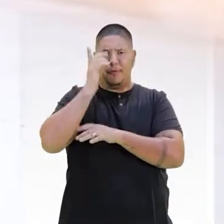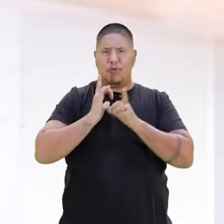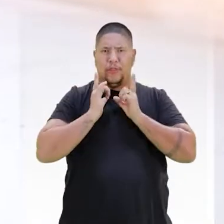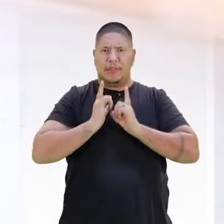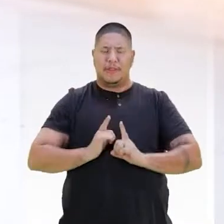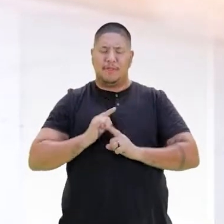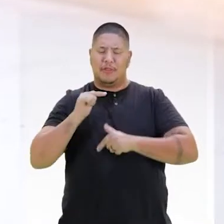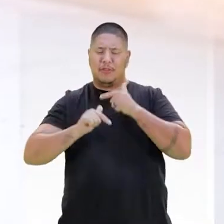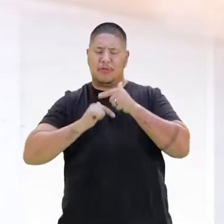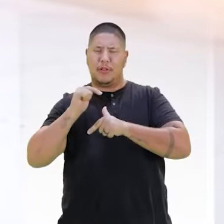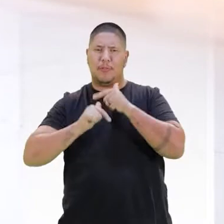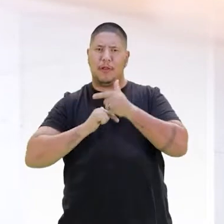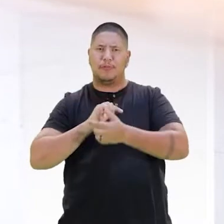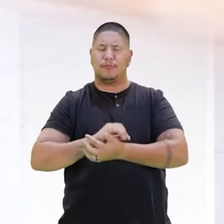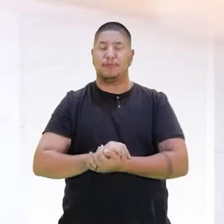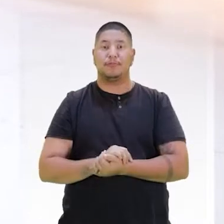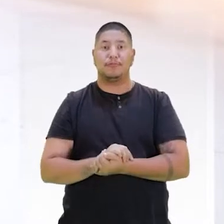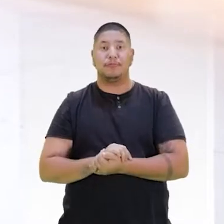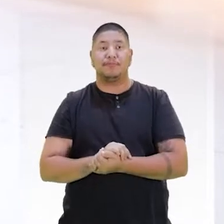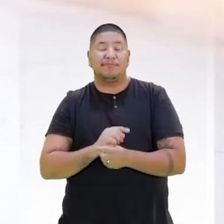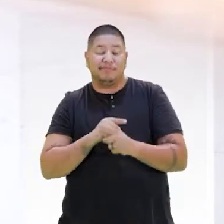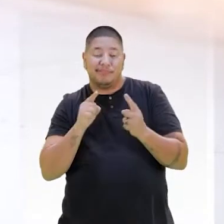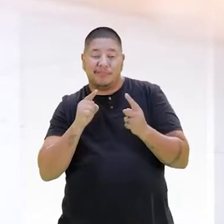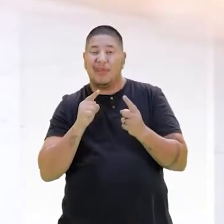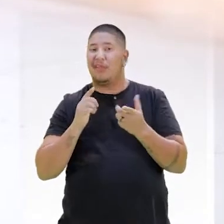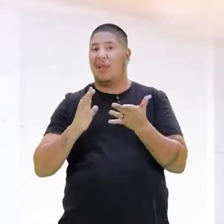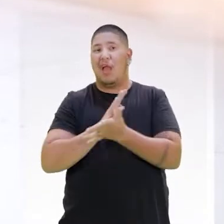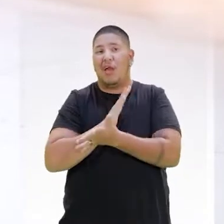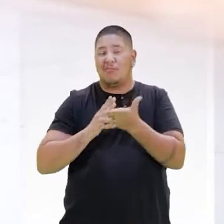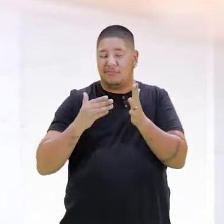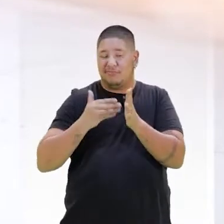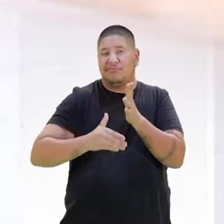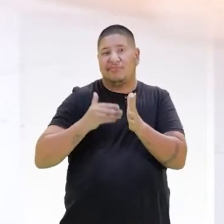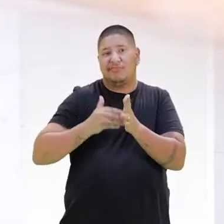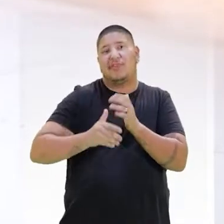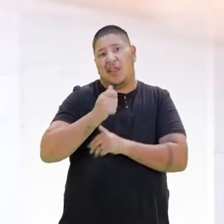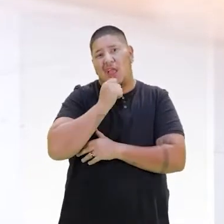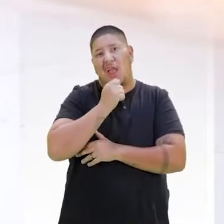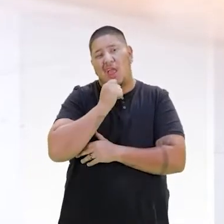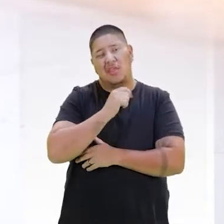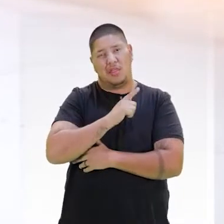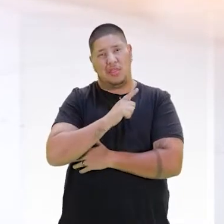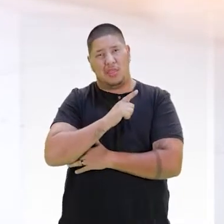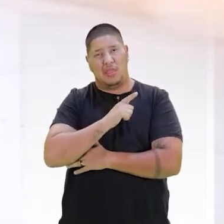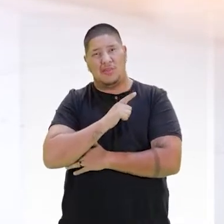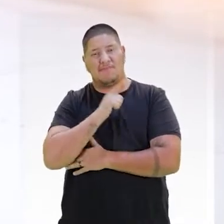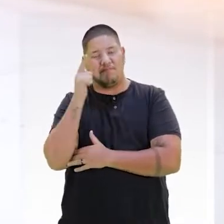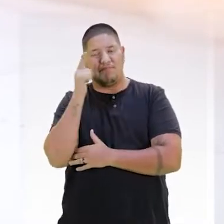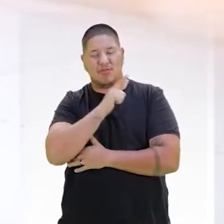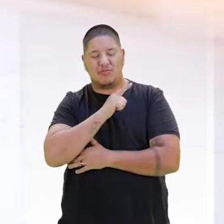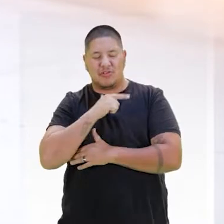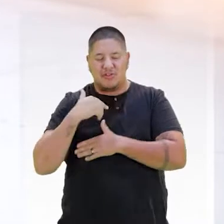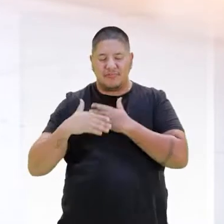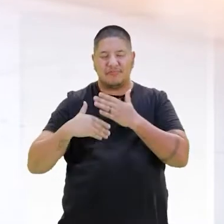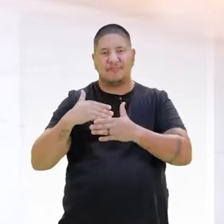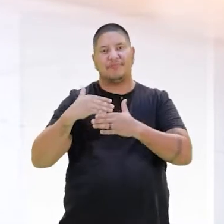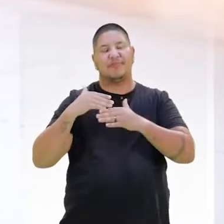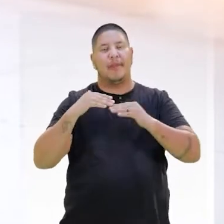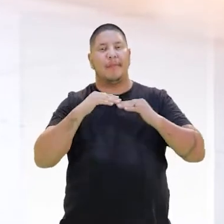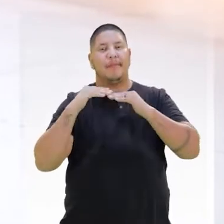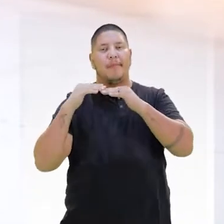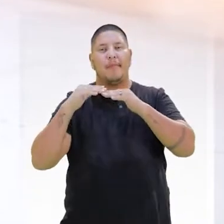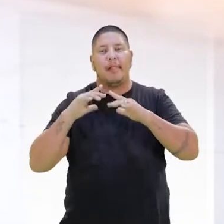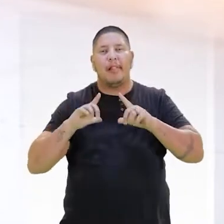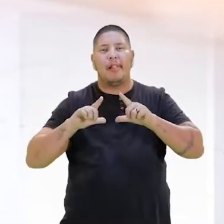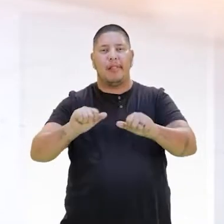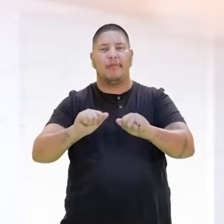deficiência no mercado de trabalho. Mas alguns obstáculos ainda precisam ser derrubados para dar à legislação maior